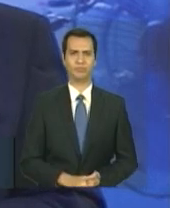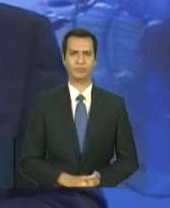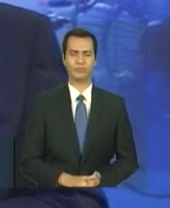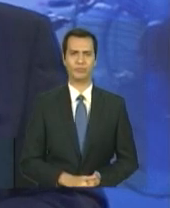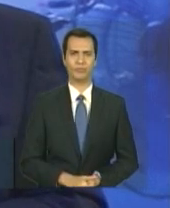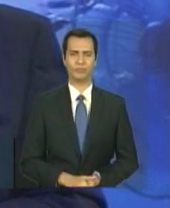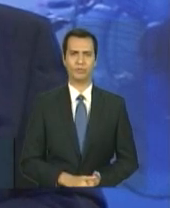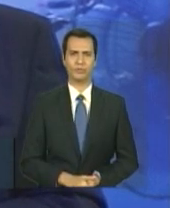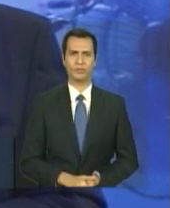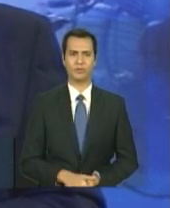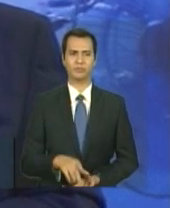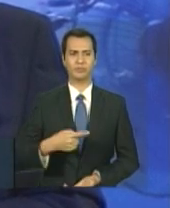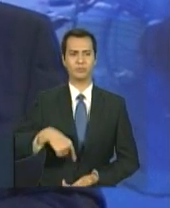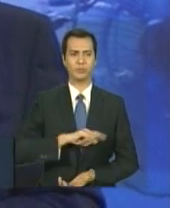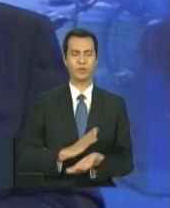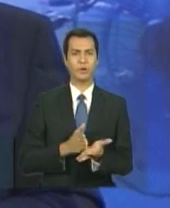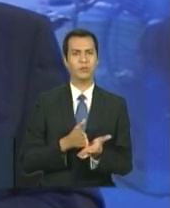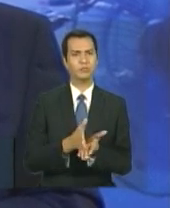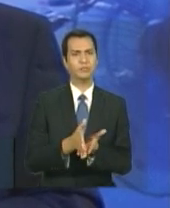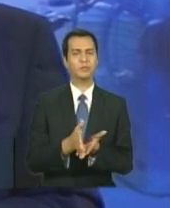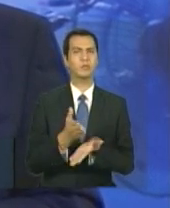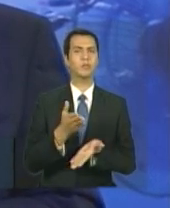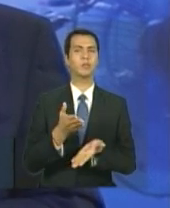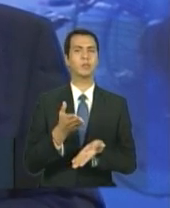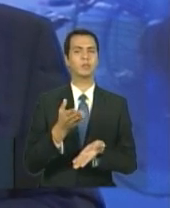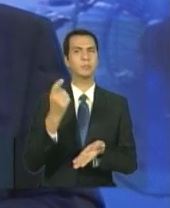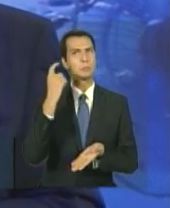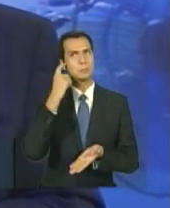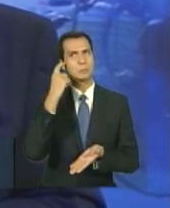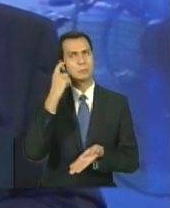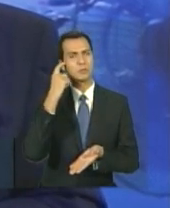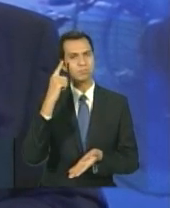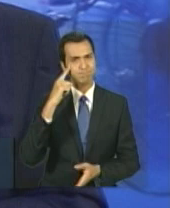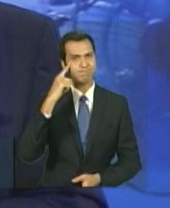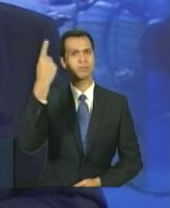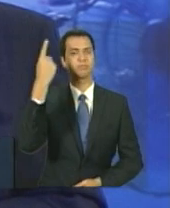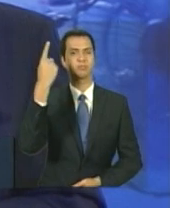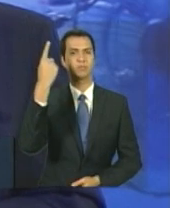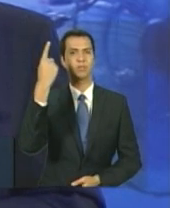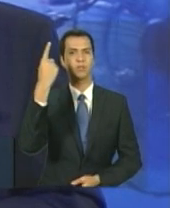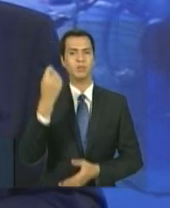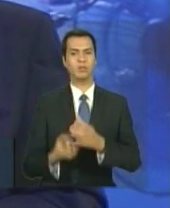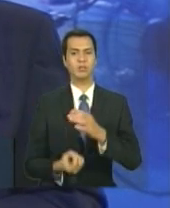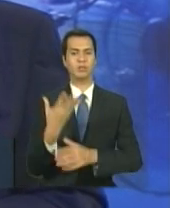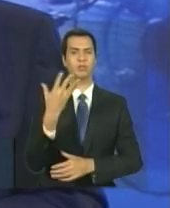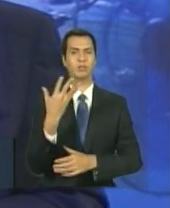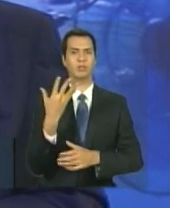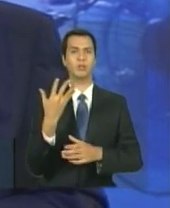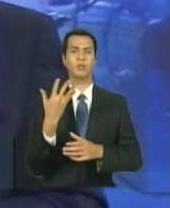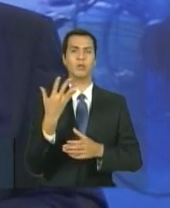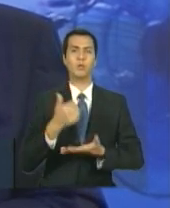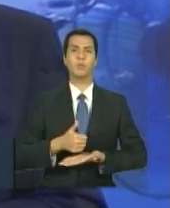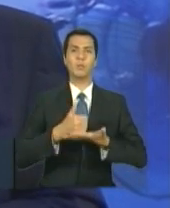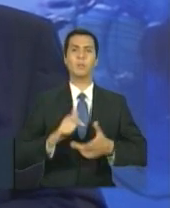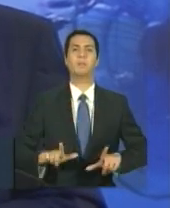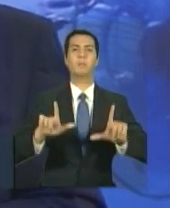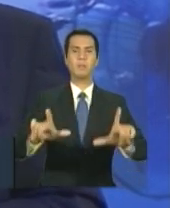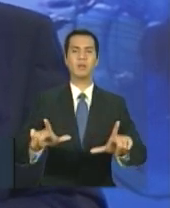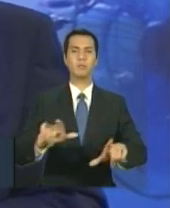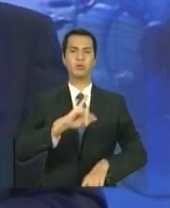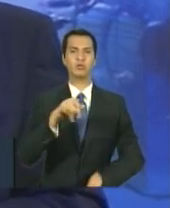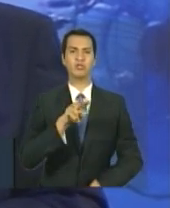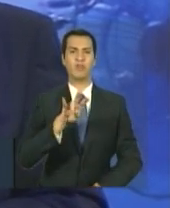Esse caminho que nós imaginamos quando criamos, há 30 anos, o Prêmio Jovem Cientista, que pretende ser um